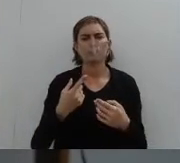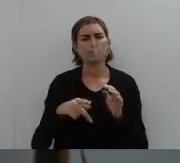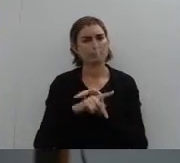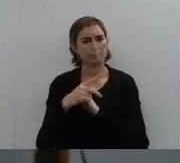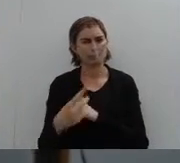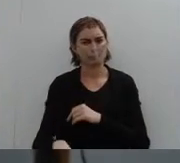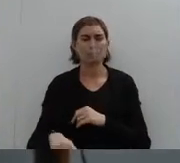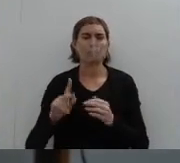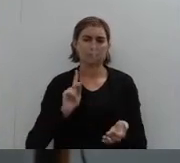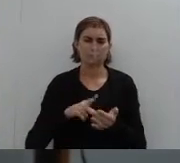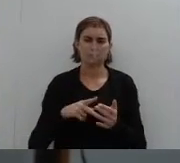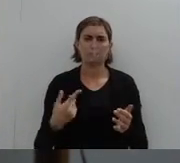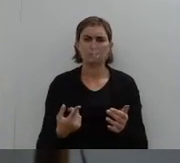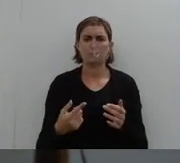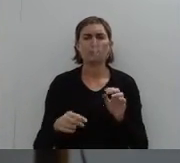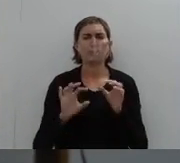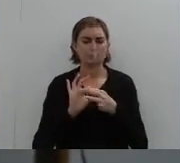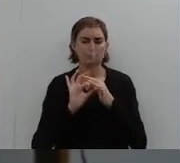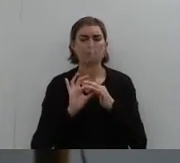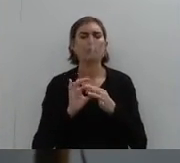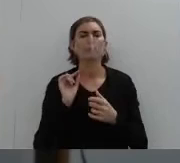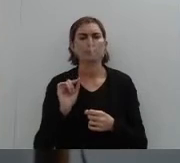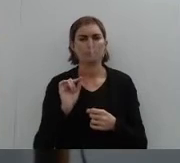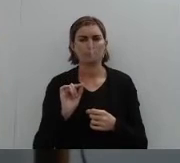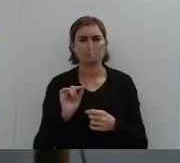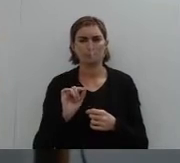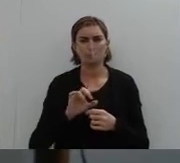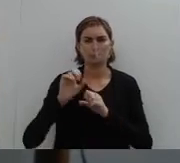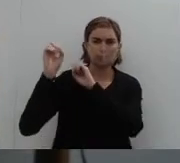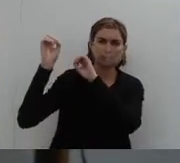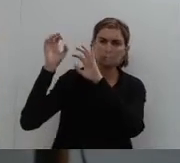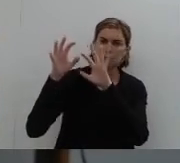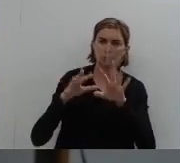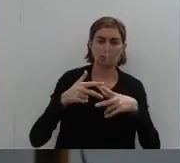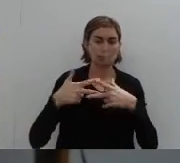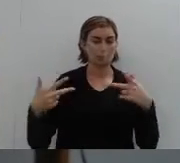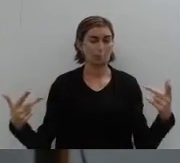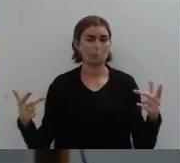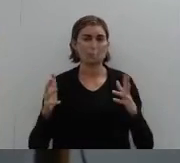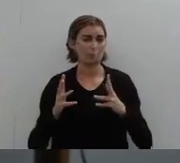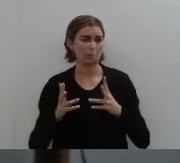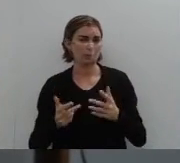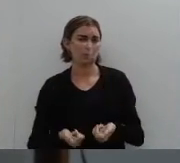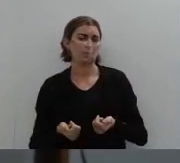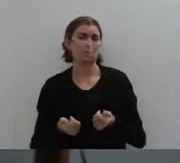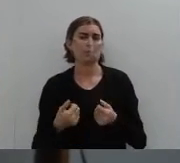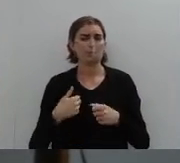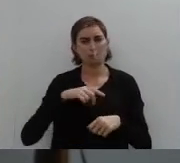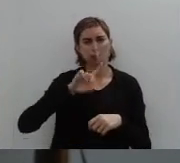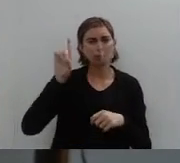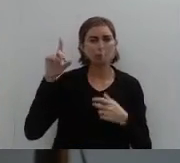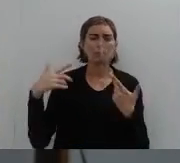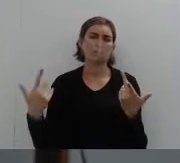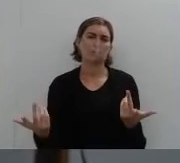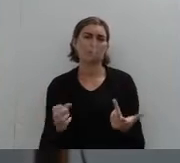camadas que no fundo, estarão ligadas ao divino, ao sagrado. Então, se é o Deus